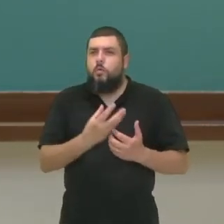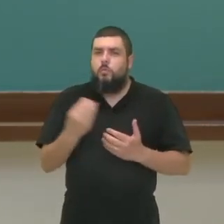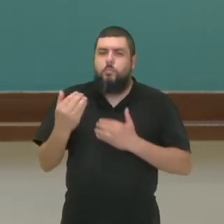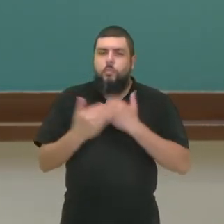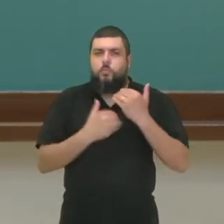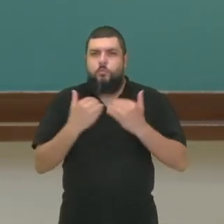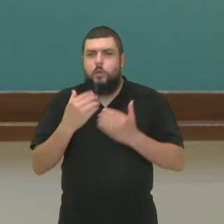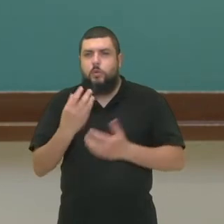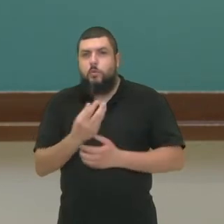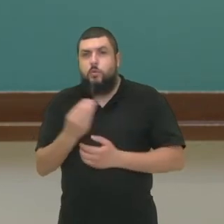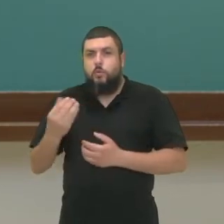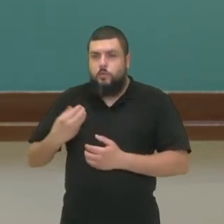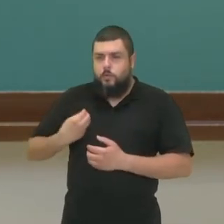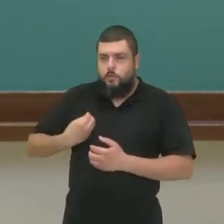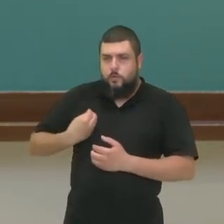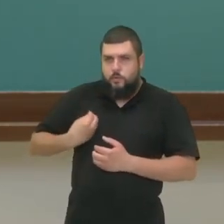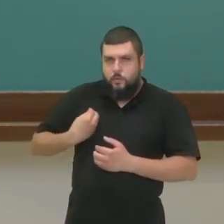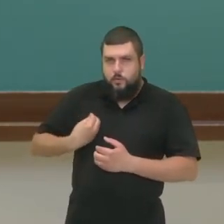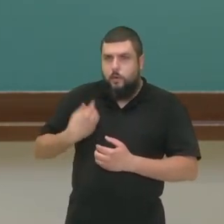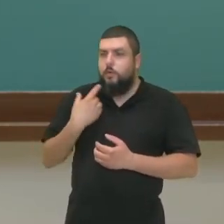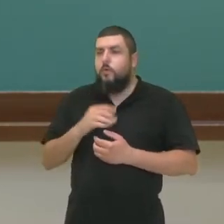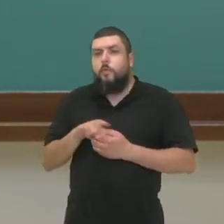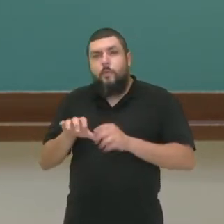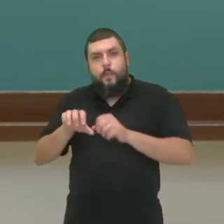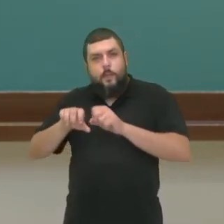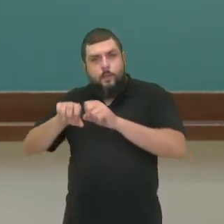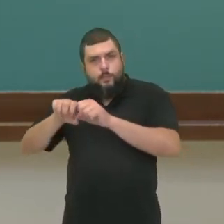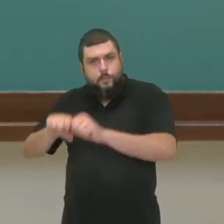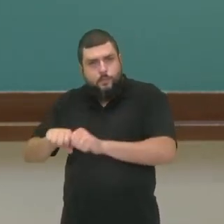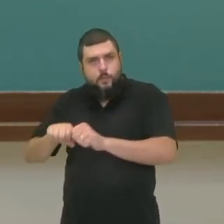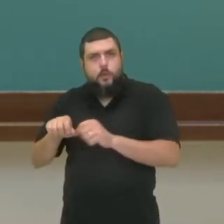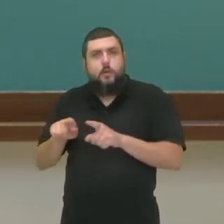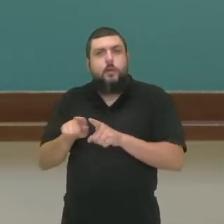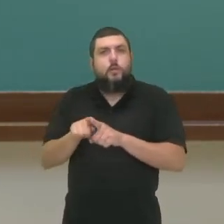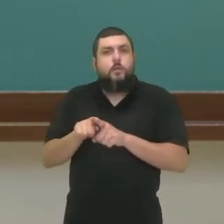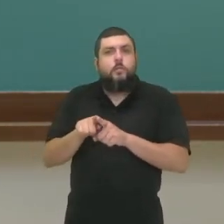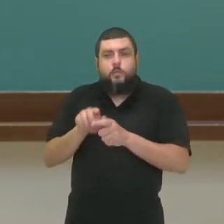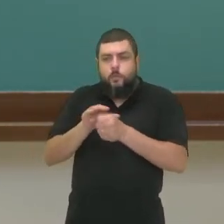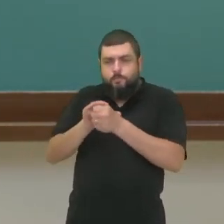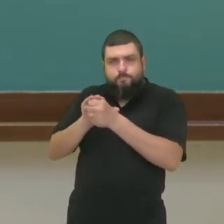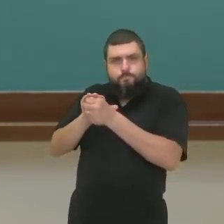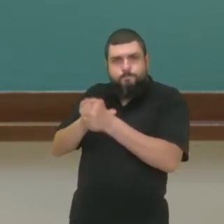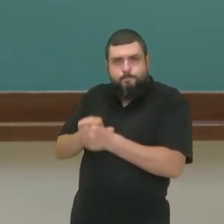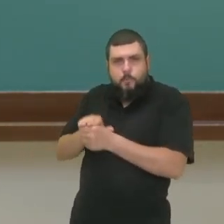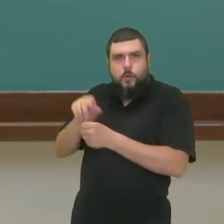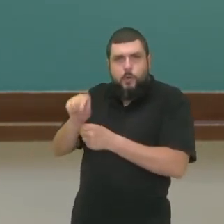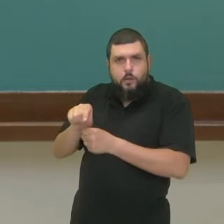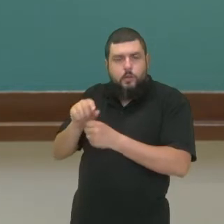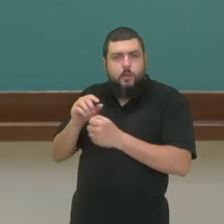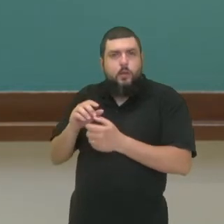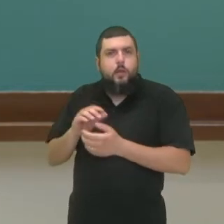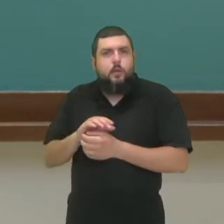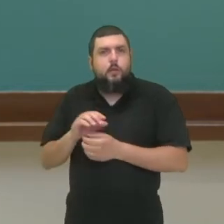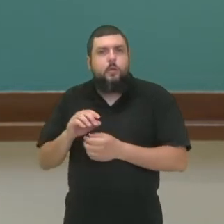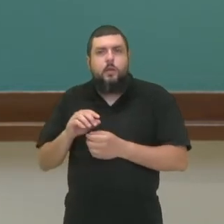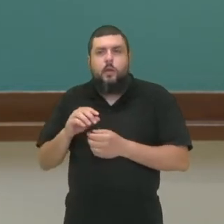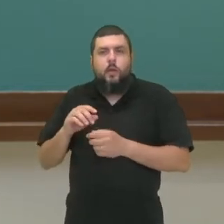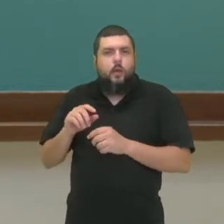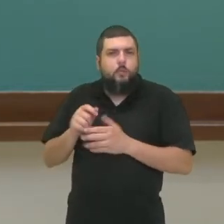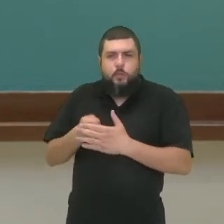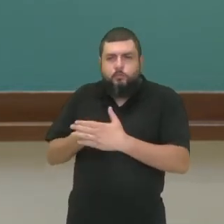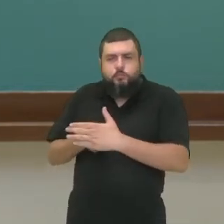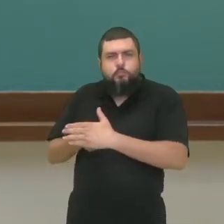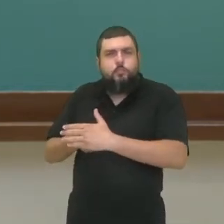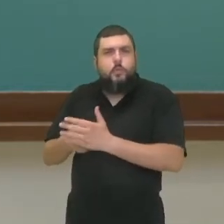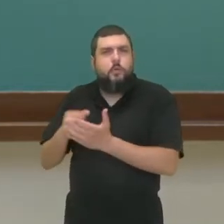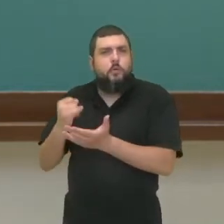que eram dominados, poderiam ser também subjugados numa situação de impostos e tributos, né, sobre